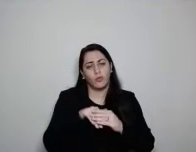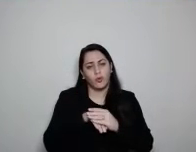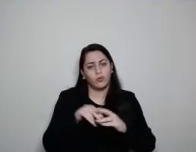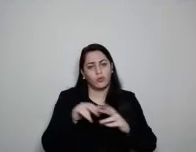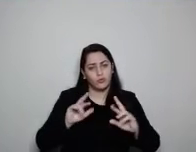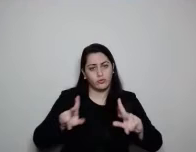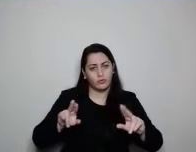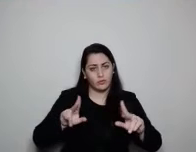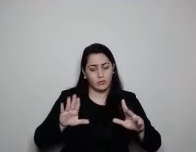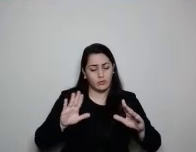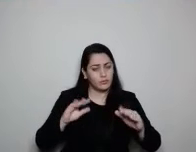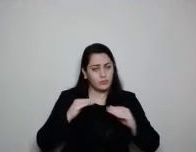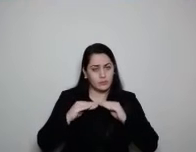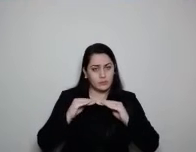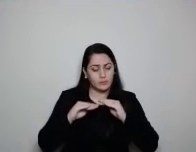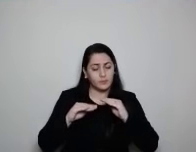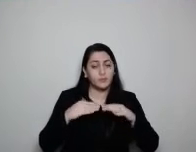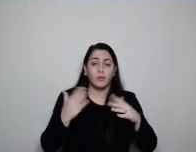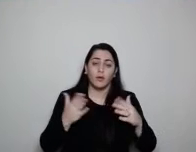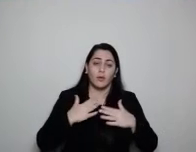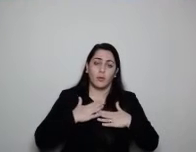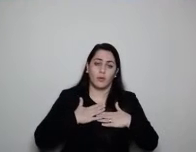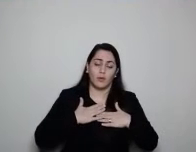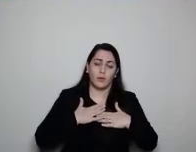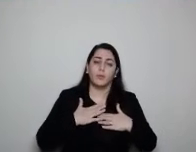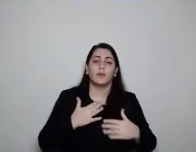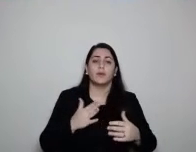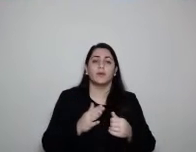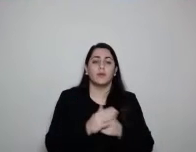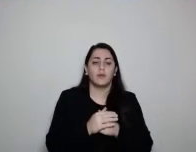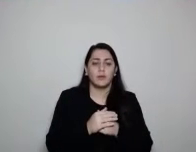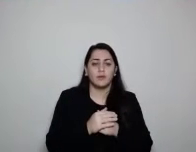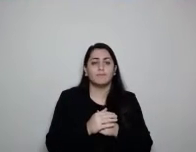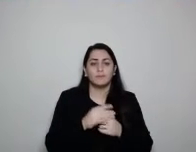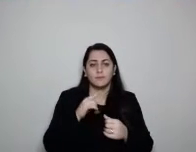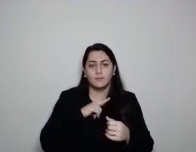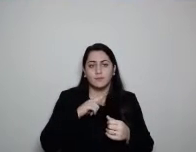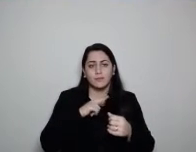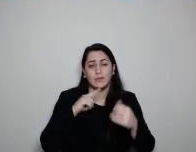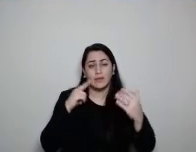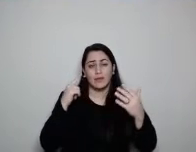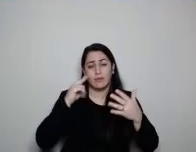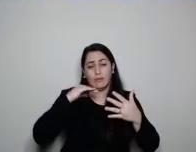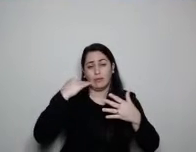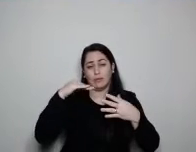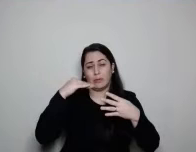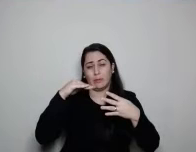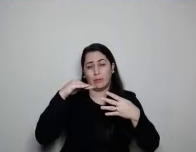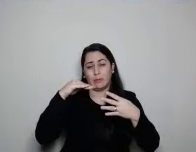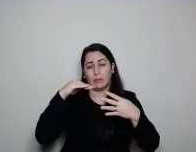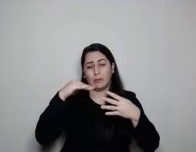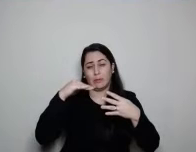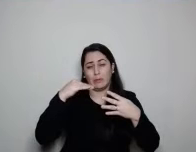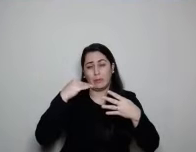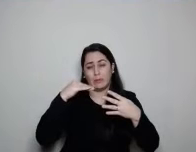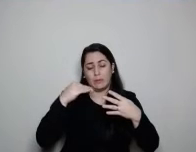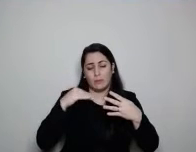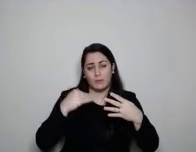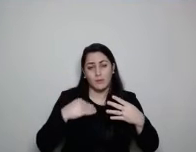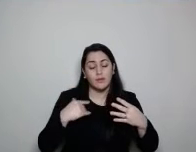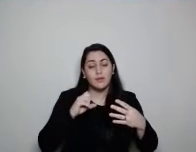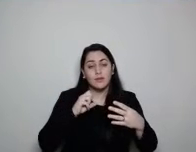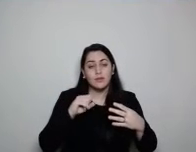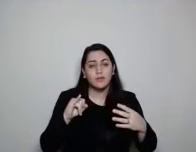há aí uma quantidade excessiva que, se somadas aos dias, às horas, aos dias